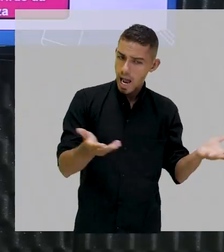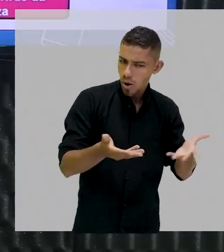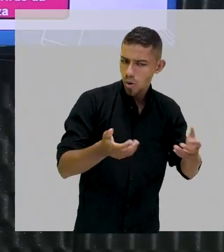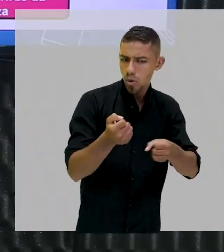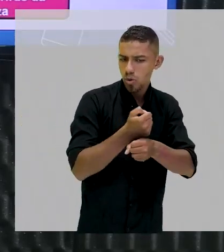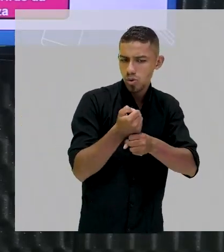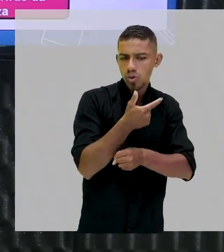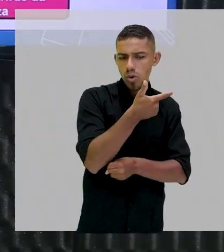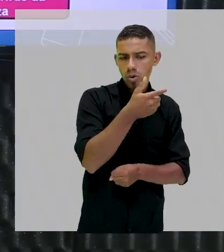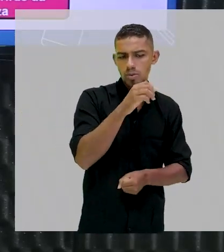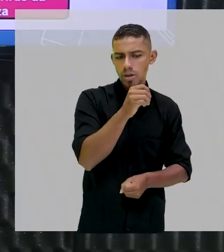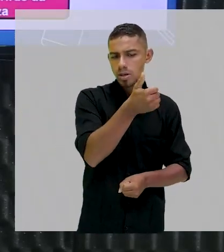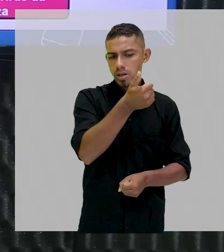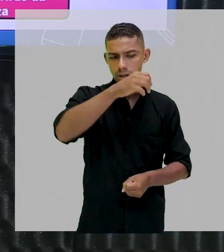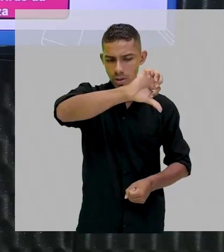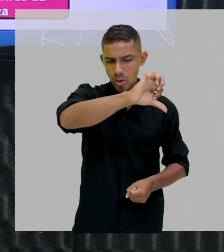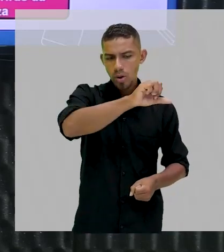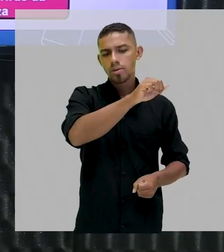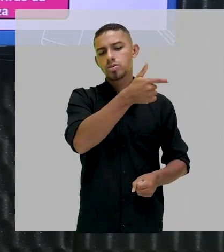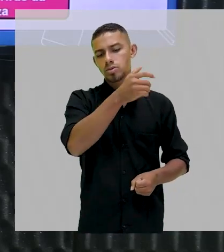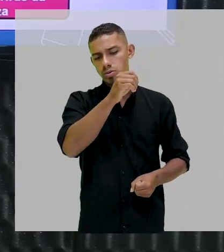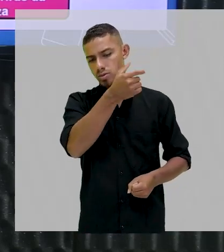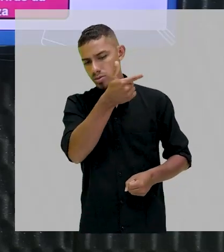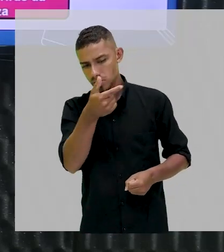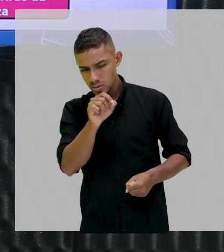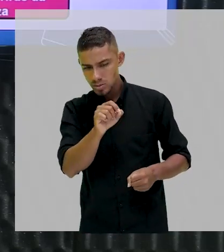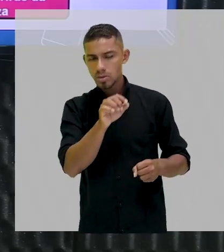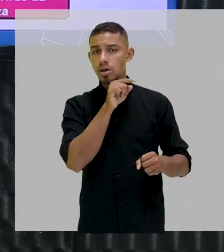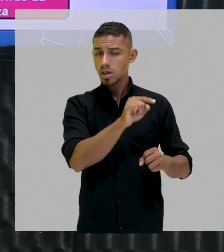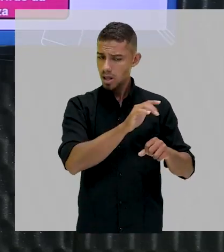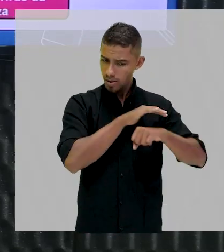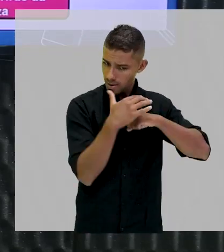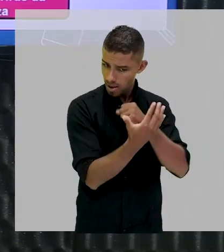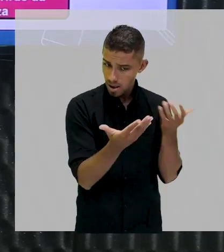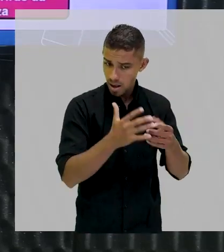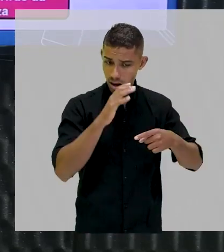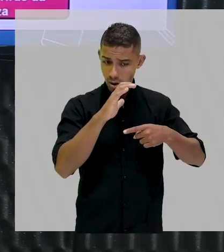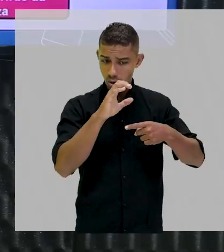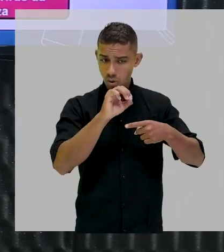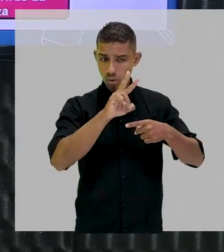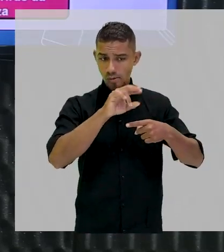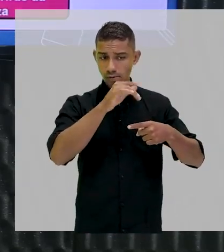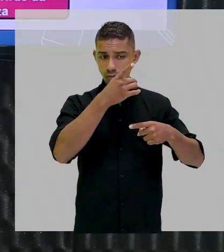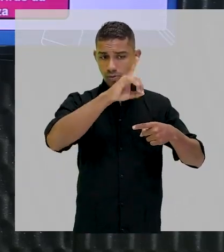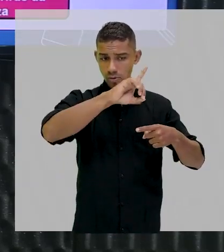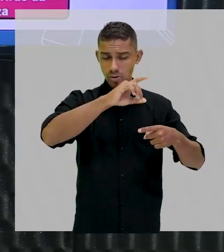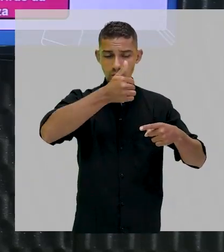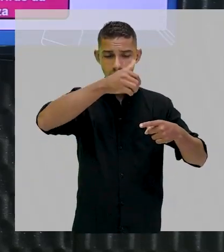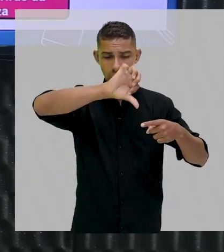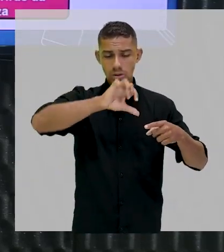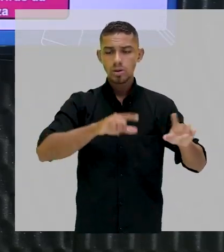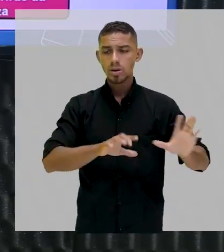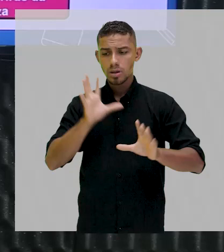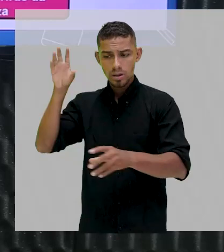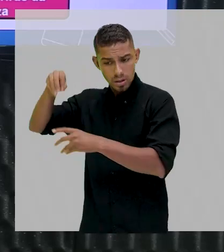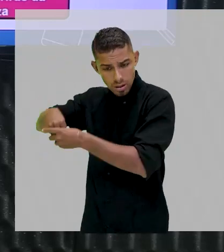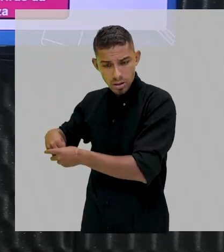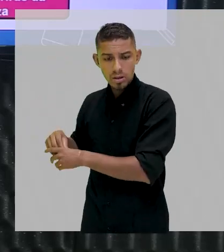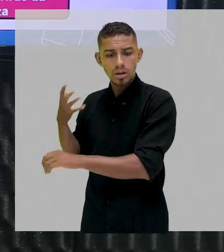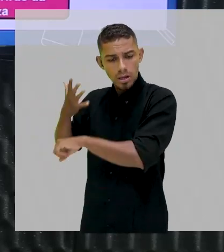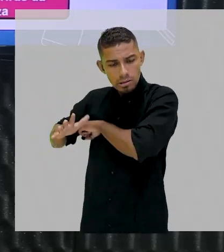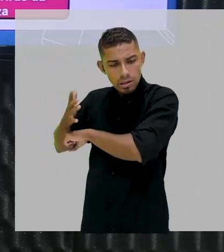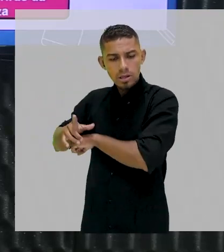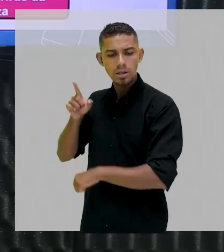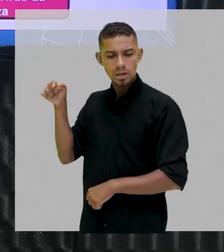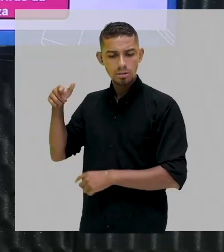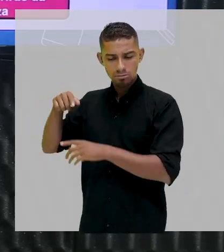da influenza. Ele foi preso e dentro da sua cela, ele sempre foi um indivíduo que gostou de